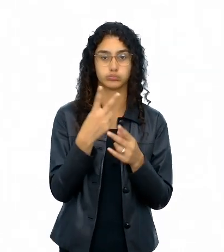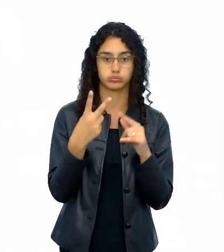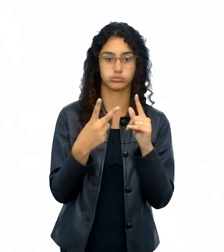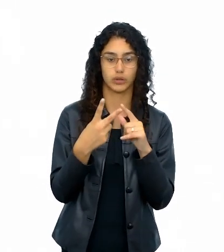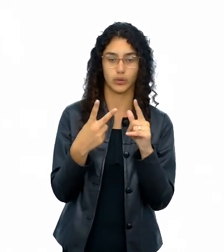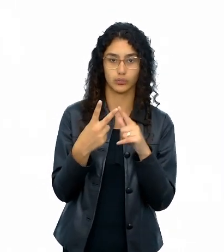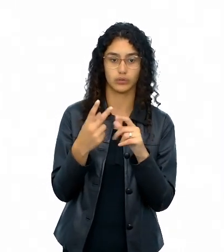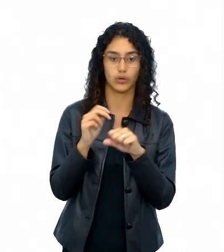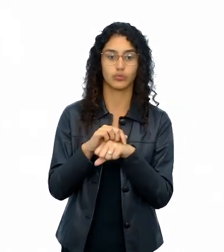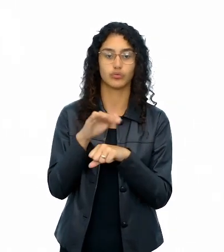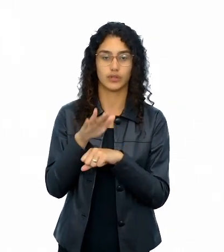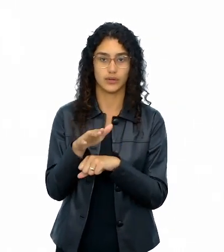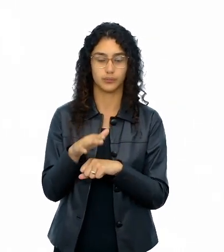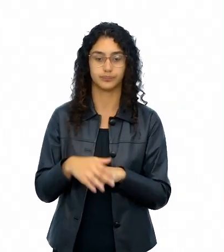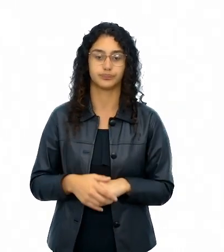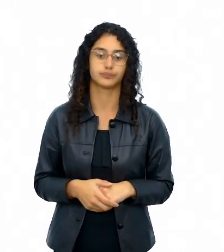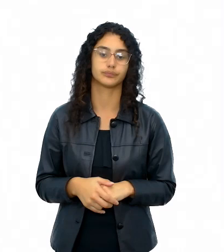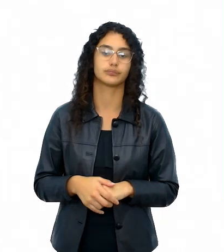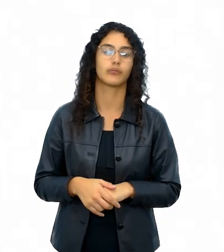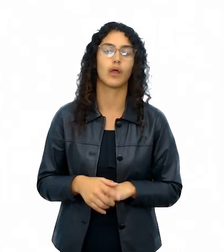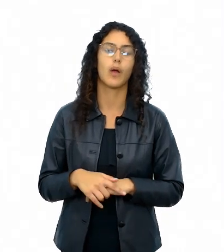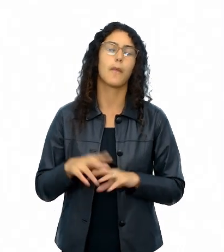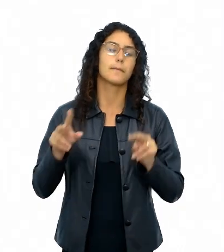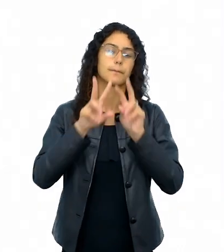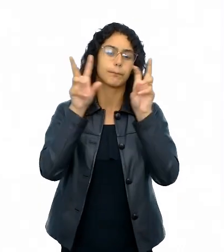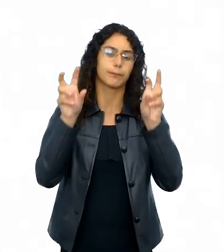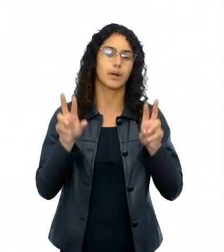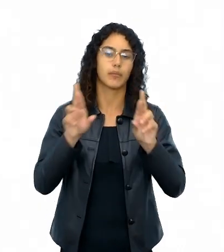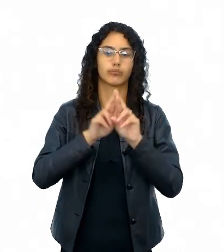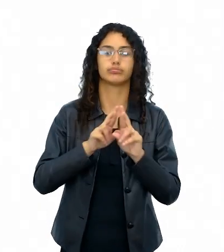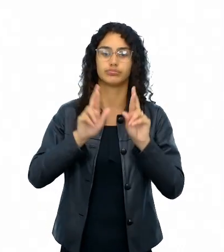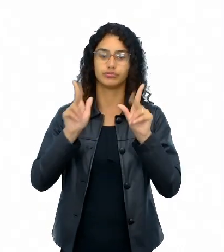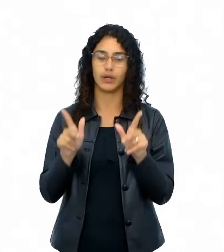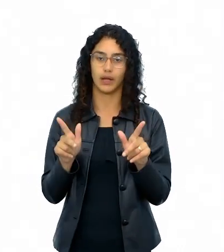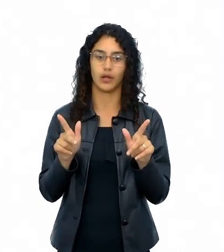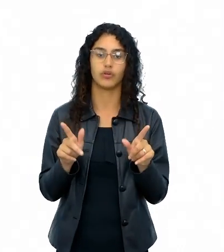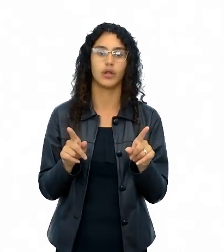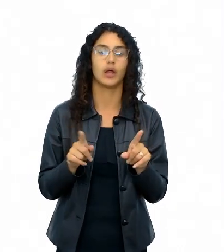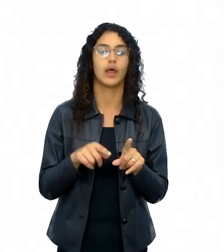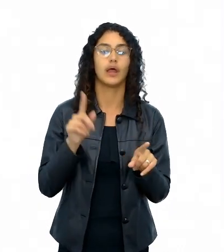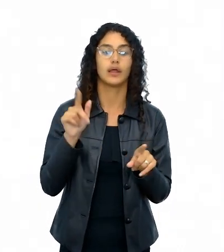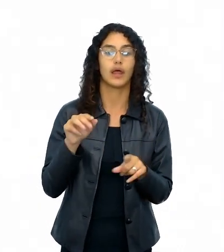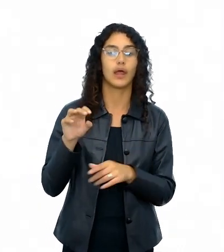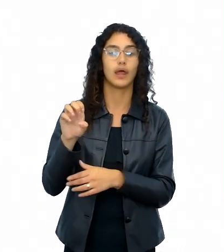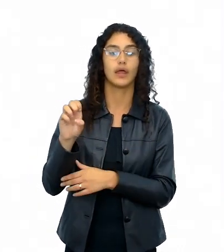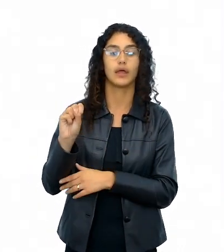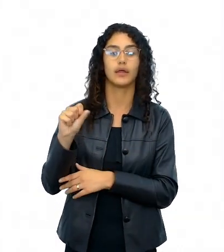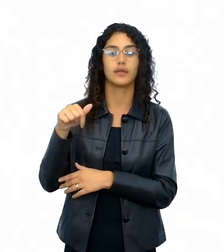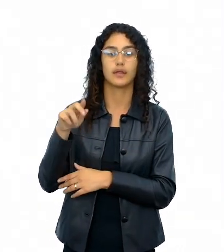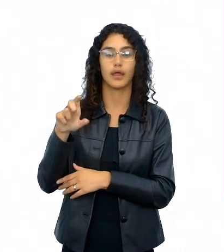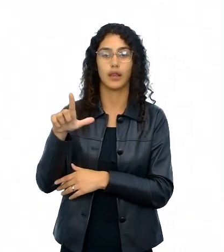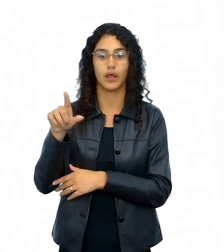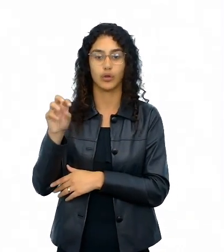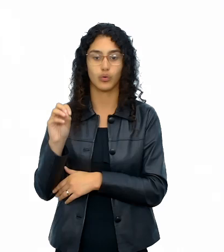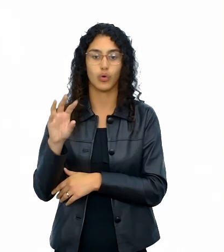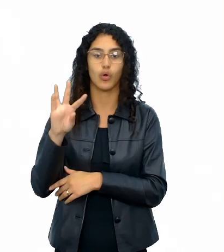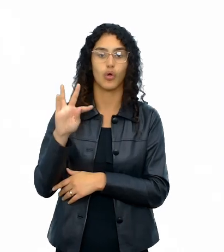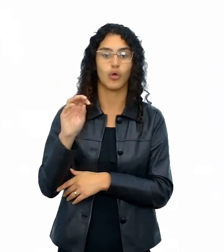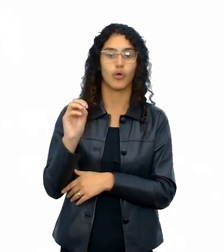segunda sugestão, tá bom? E aí é uma temática bem diferente também, que é sobre esqueleto, fósseis